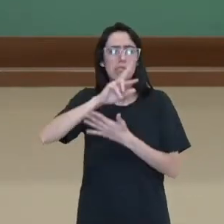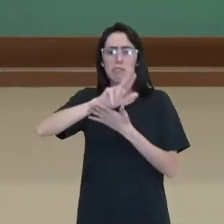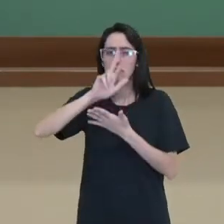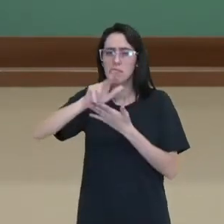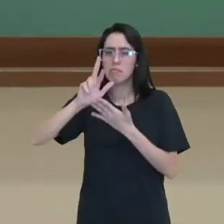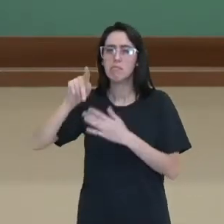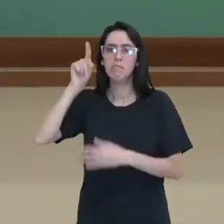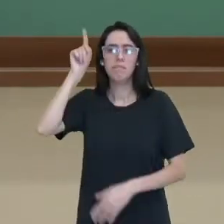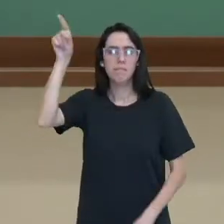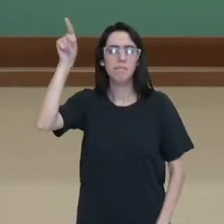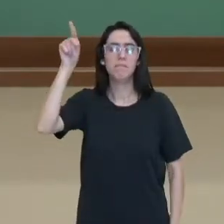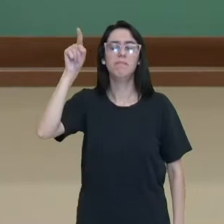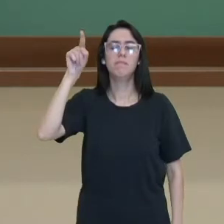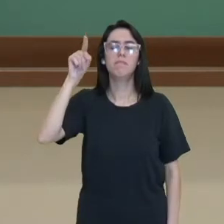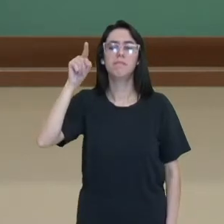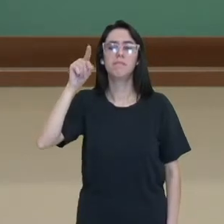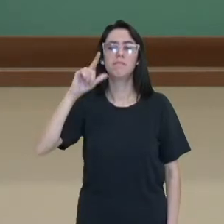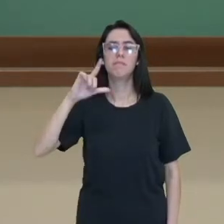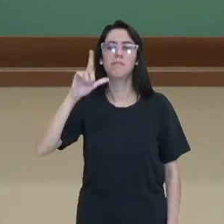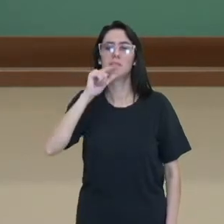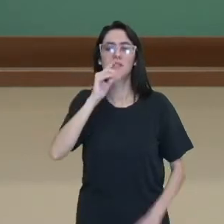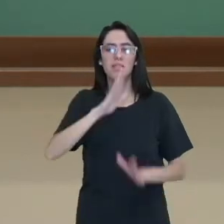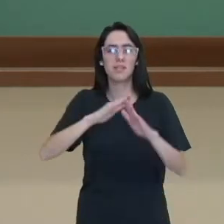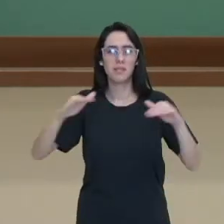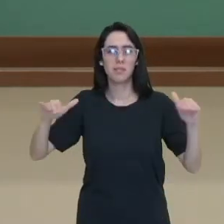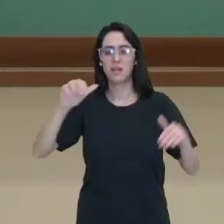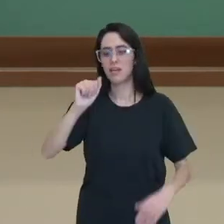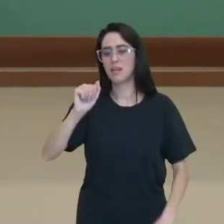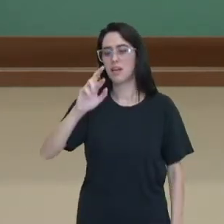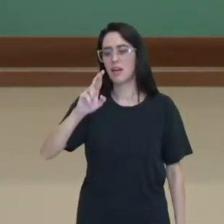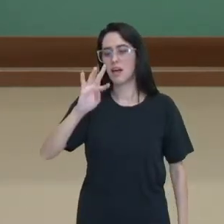no Oceano Ártico,